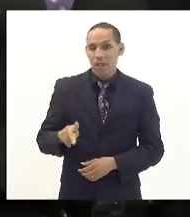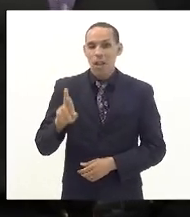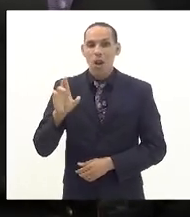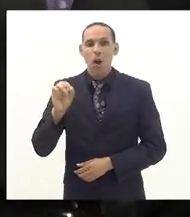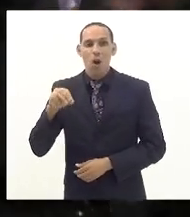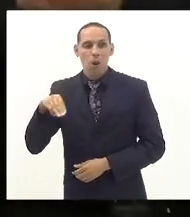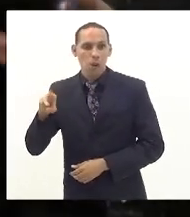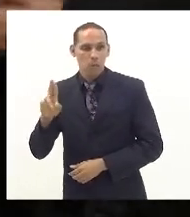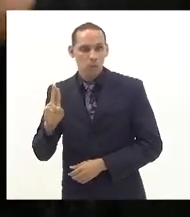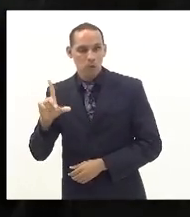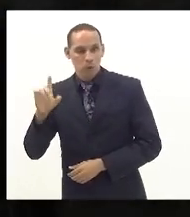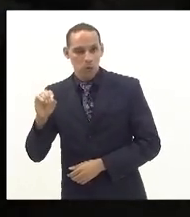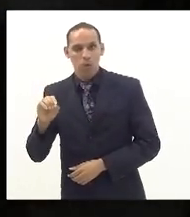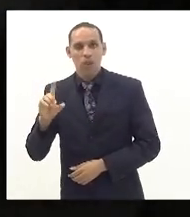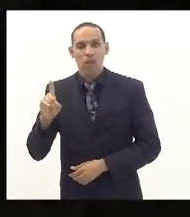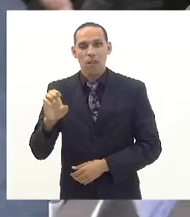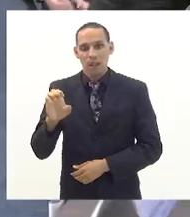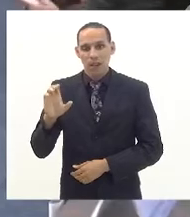de Souza.